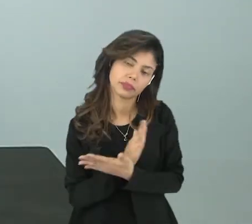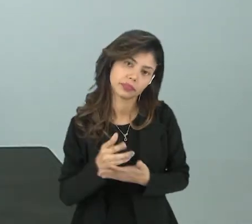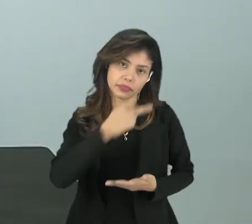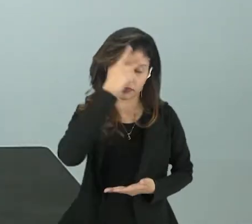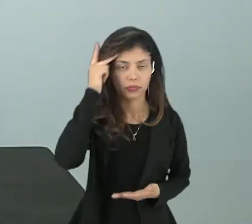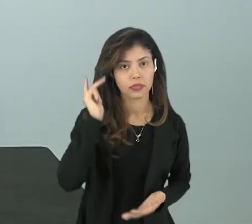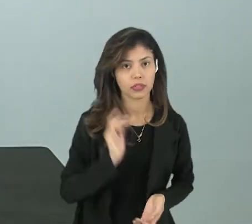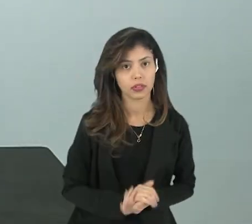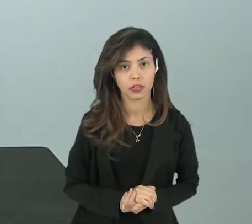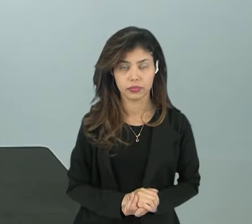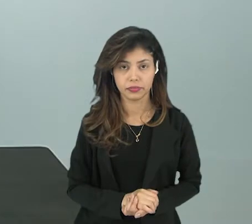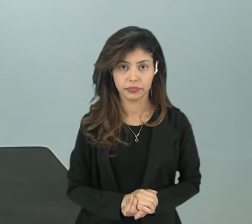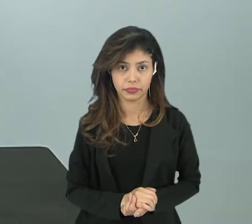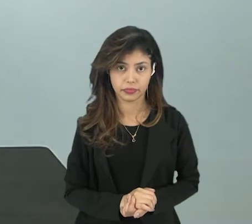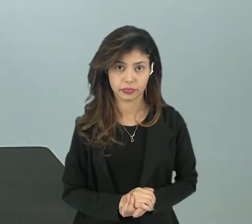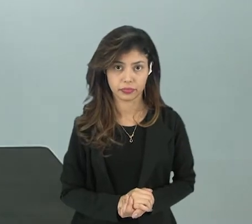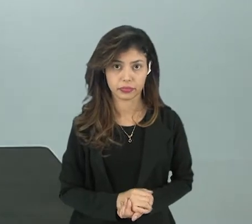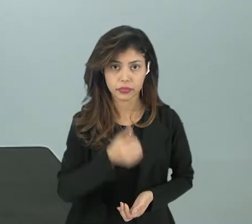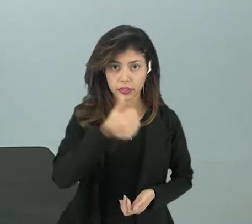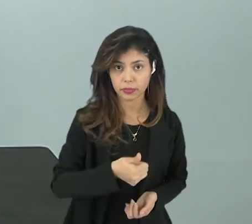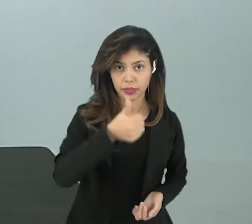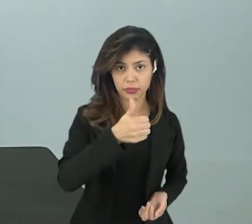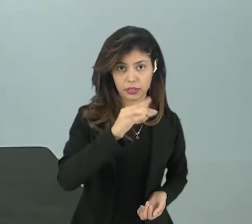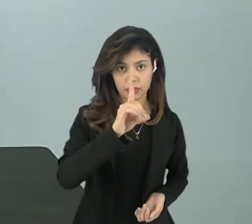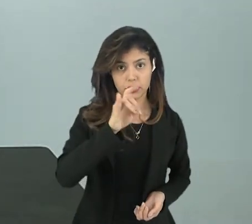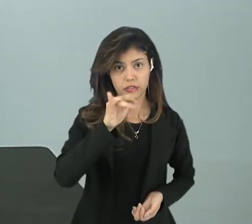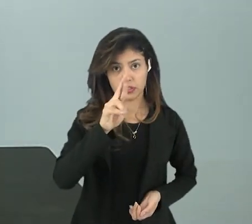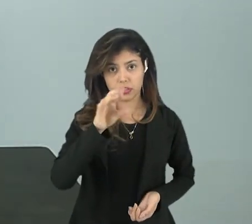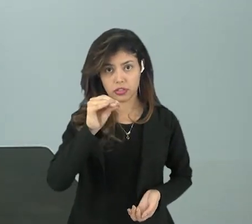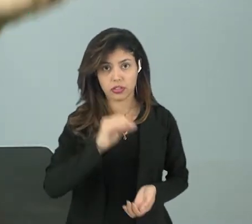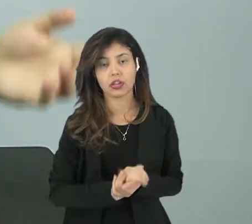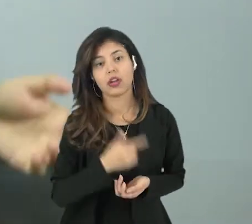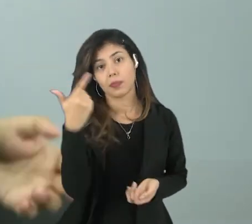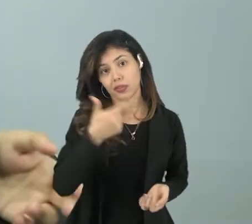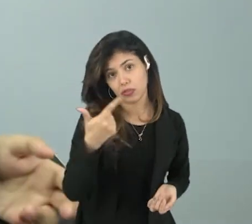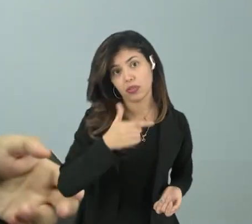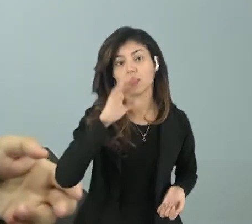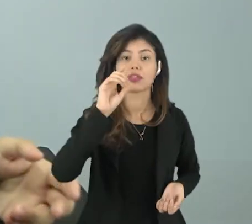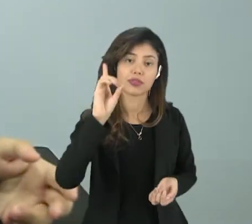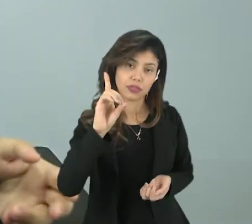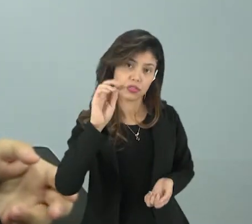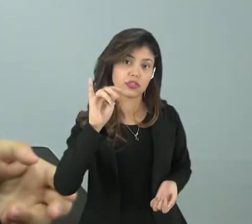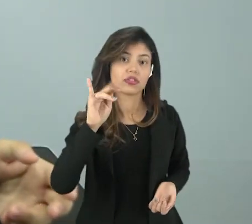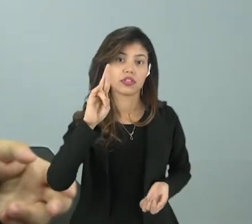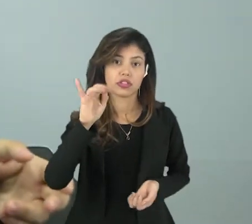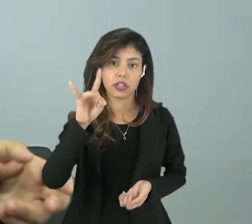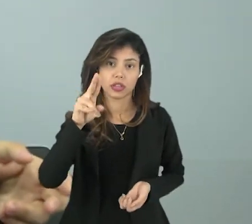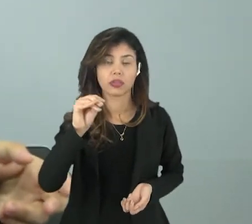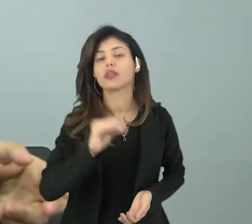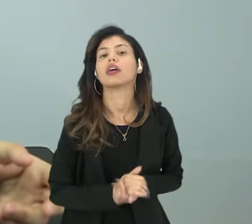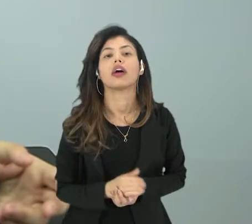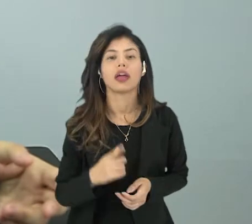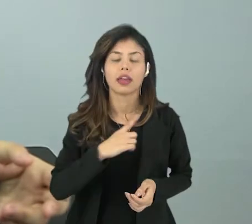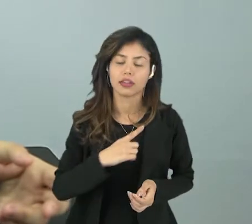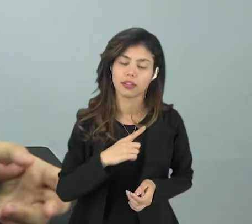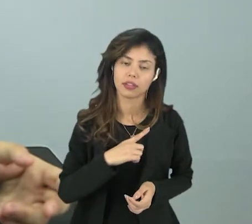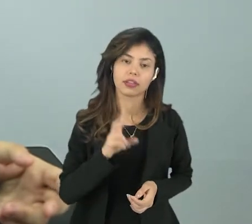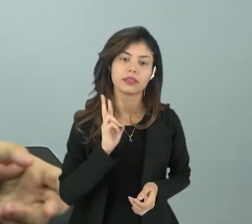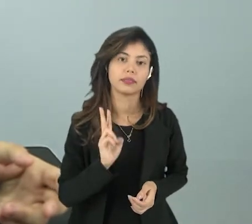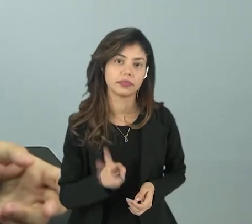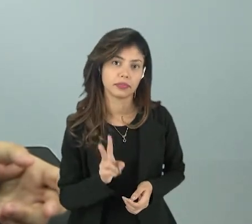falam, eu vou lá no 1º distrito. Não, eu tenho que ir lá no 2º distrito. Então, a gente tem